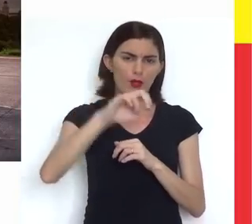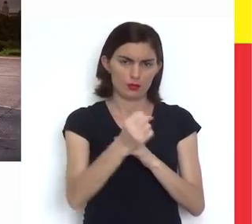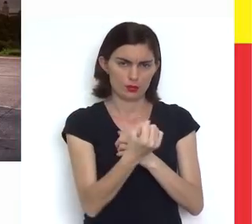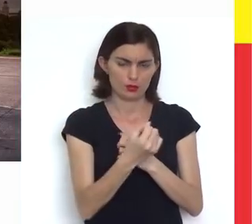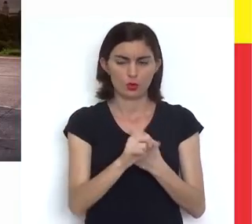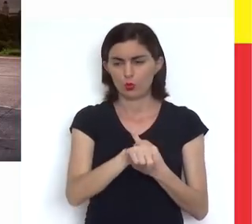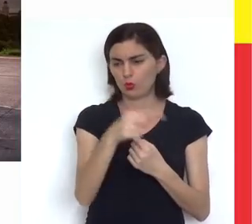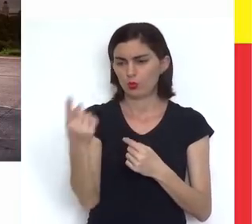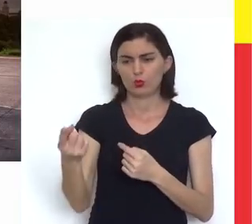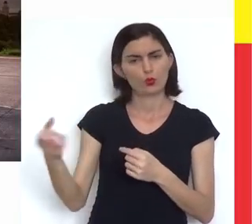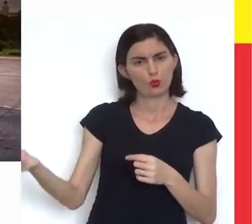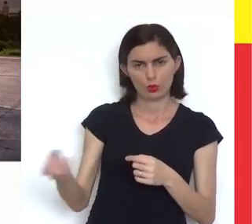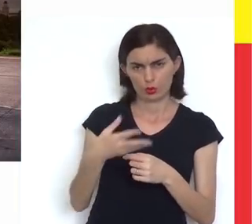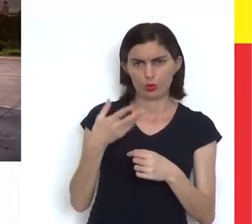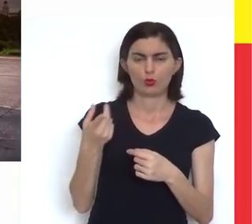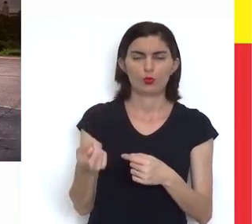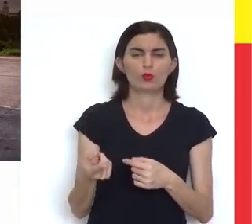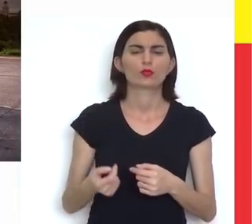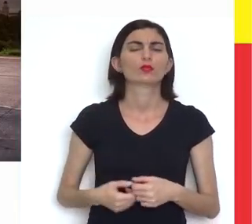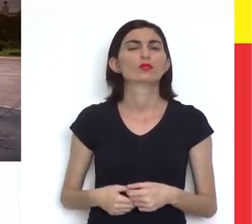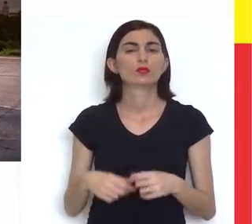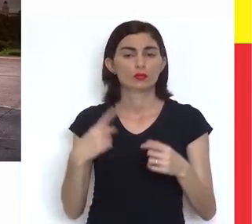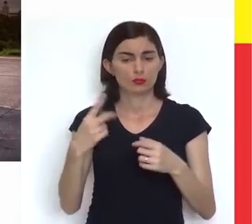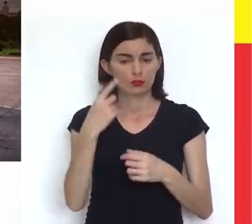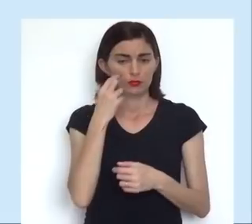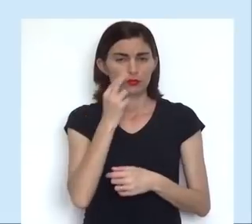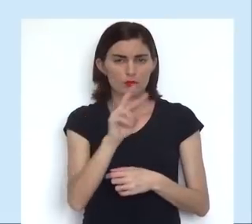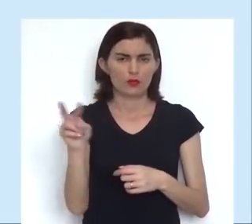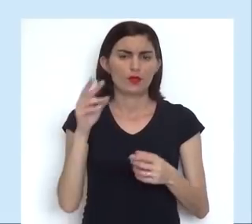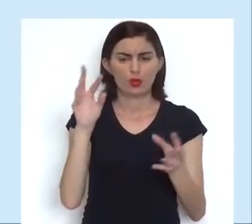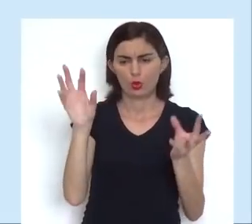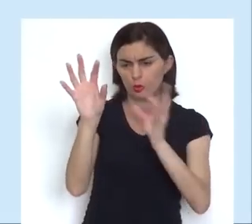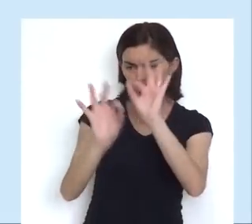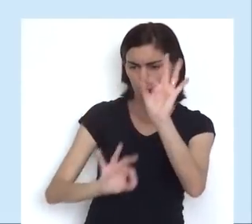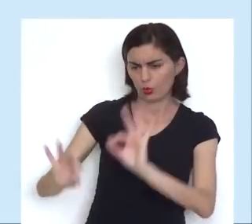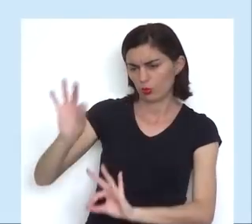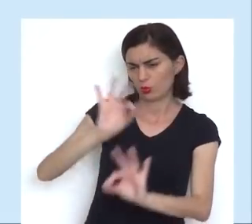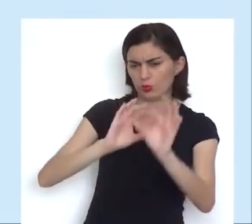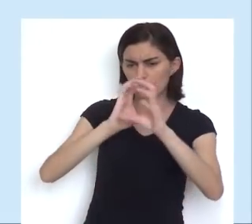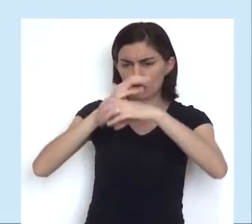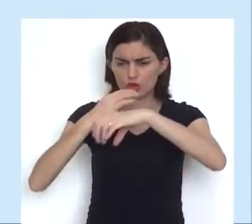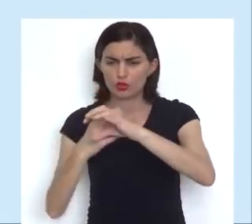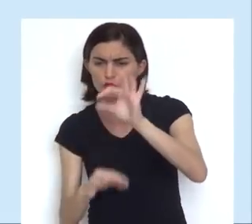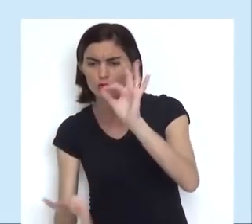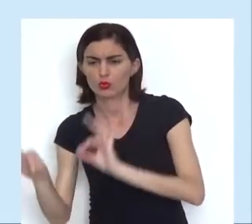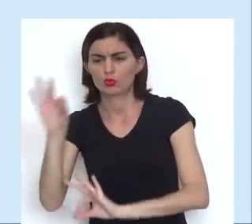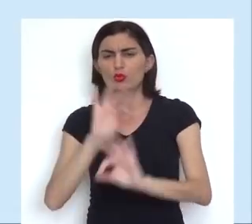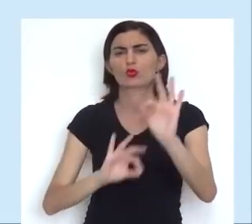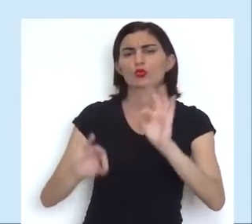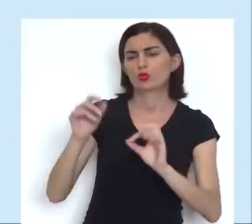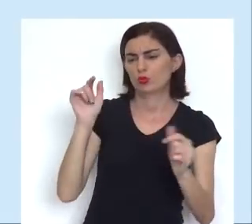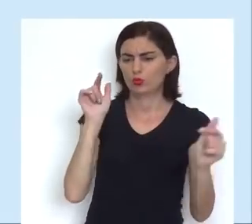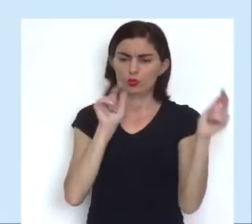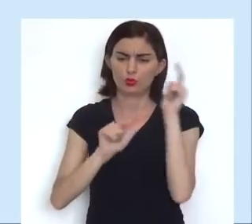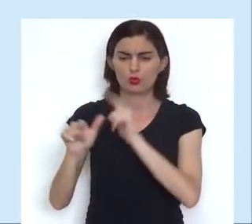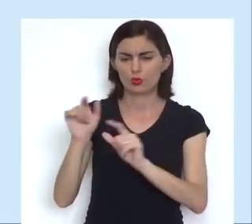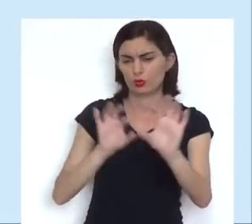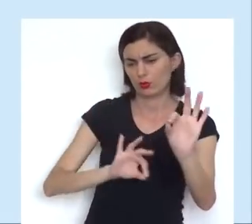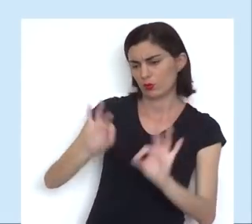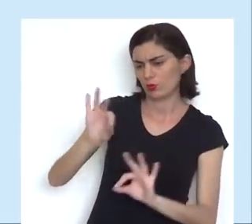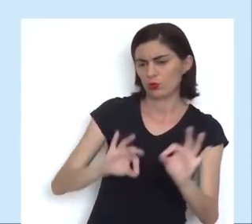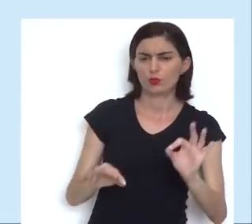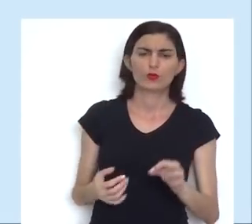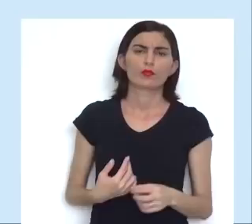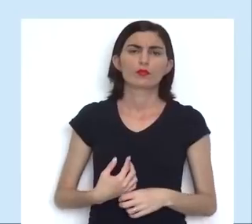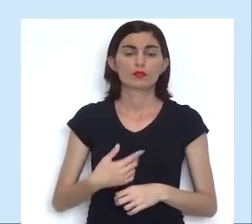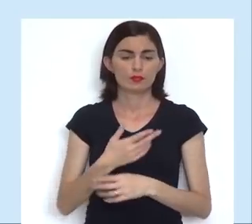tá? E o automóvel mais atual. A gente vai ver que tem toda uma engenharia, né, para conseguir navegar nesse